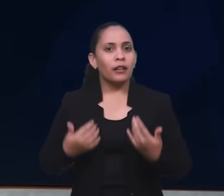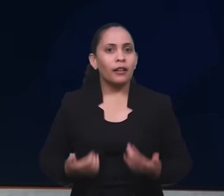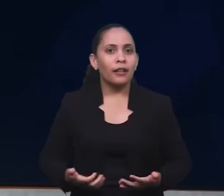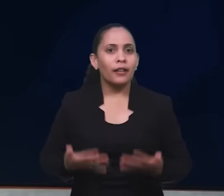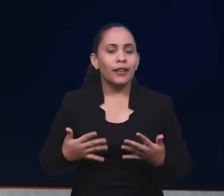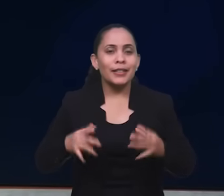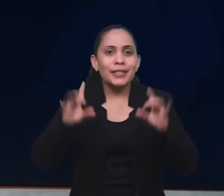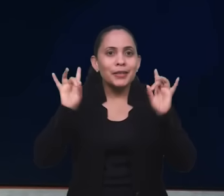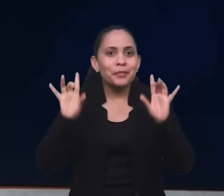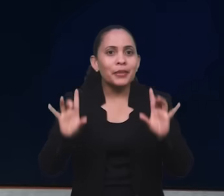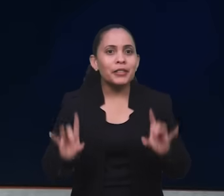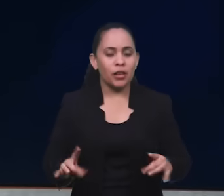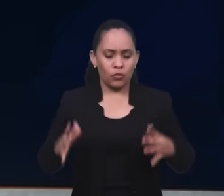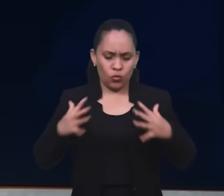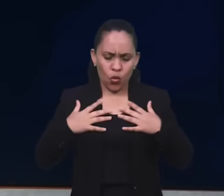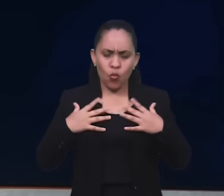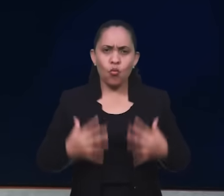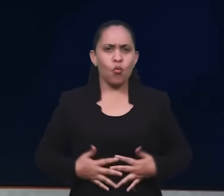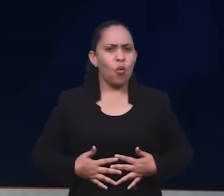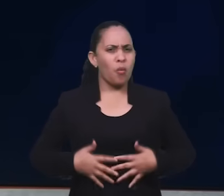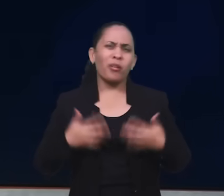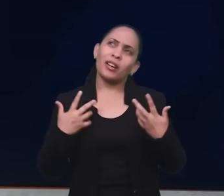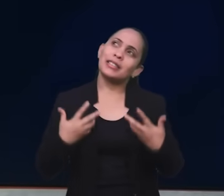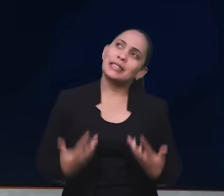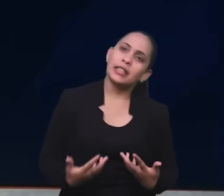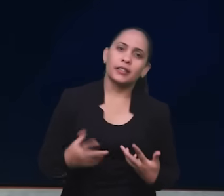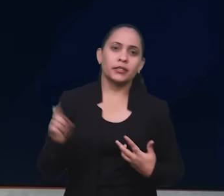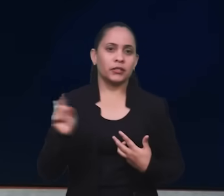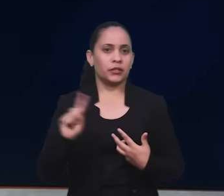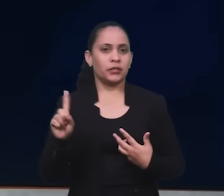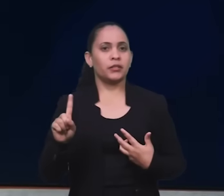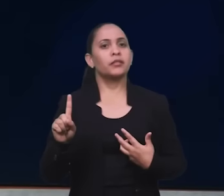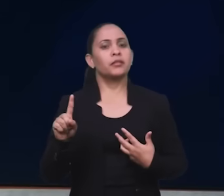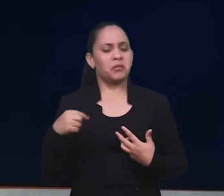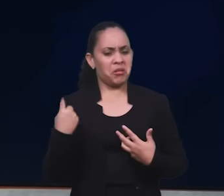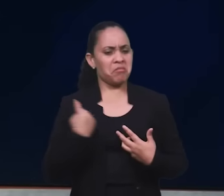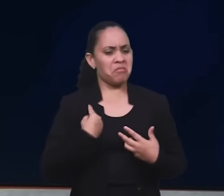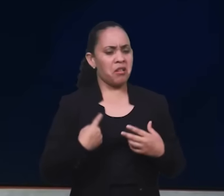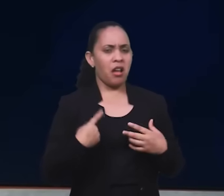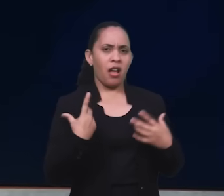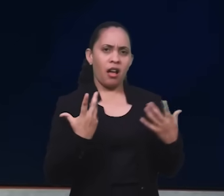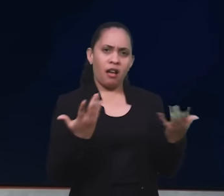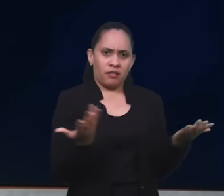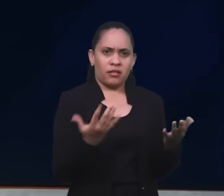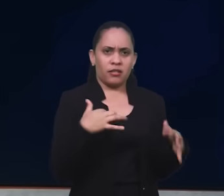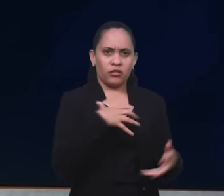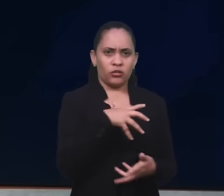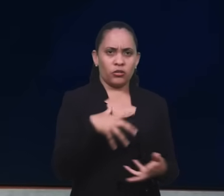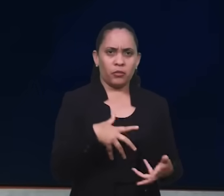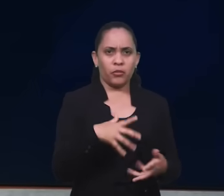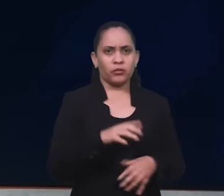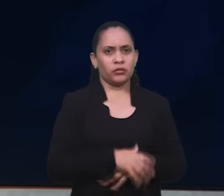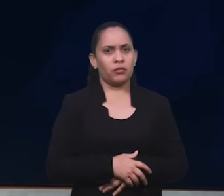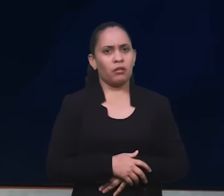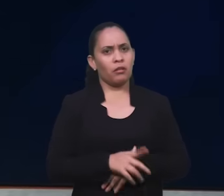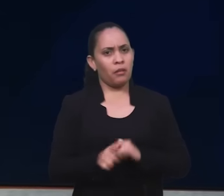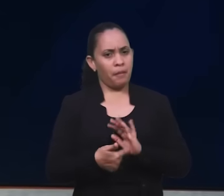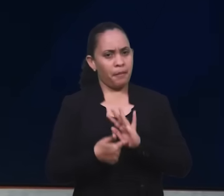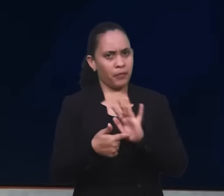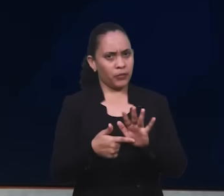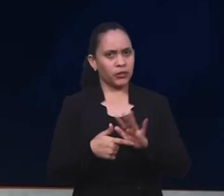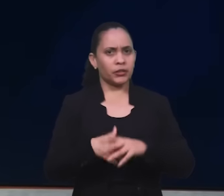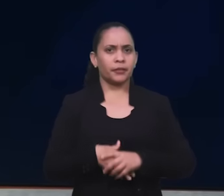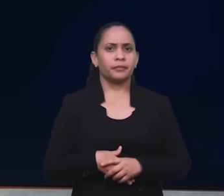corpo, não é um refrigério do corpo, isso nós podemos alcançar nesse mundo. há até uma indústria, né?